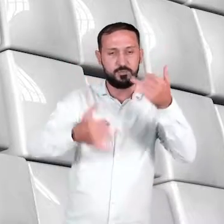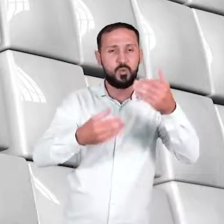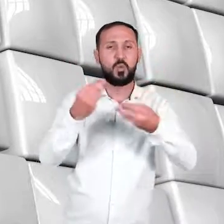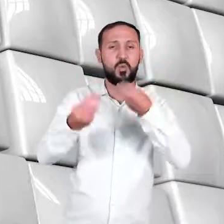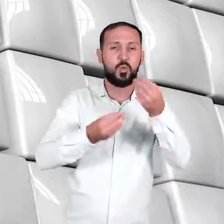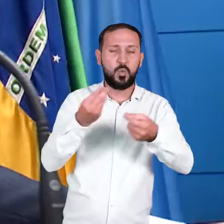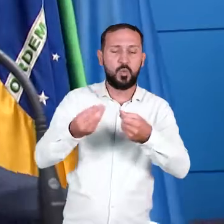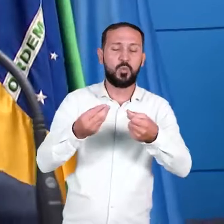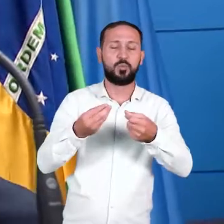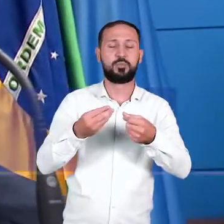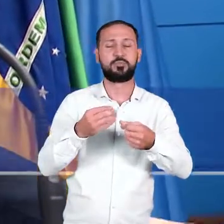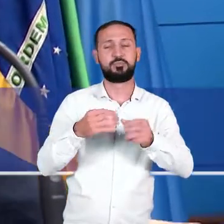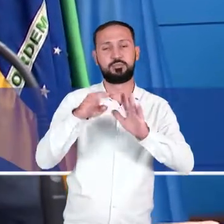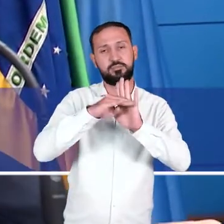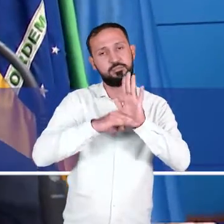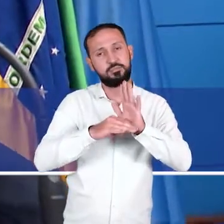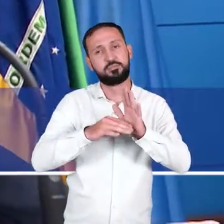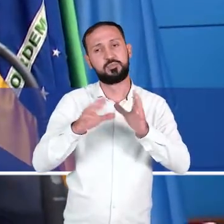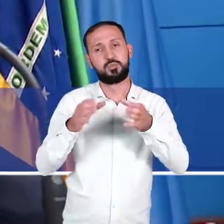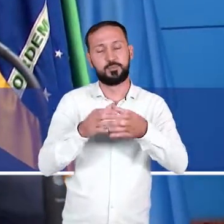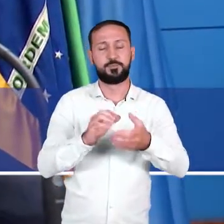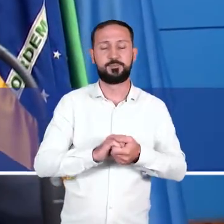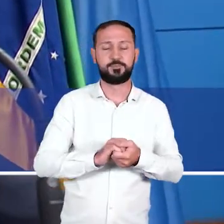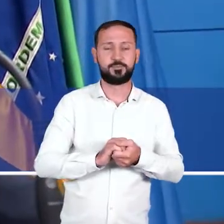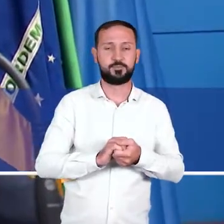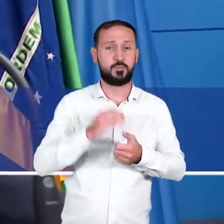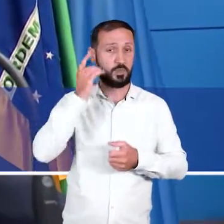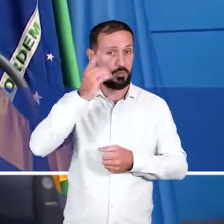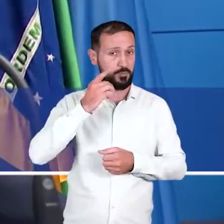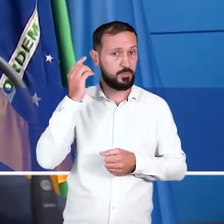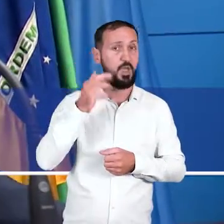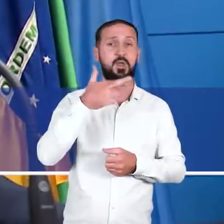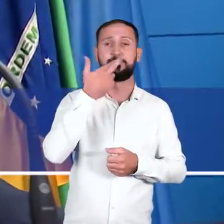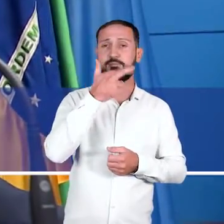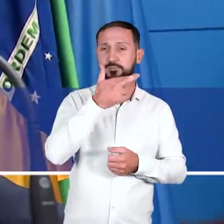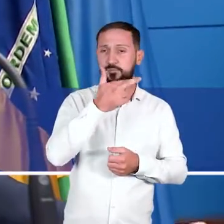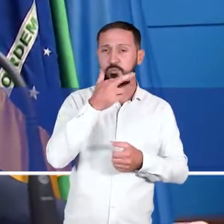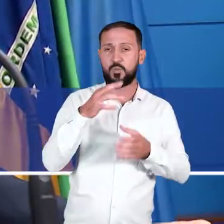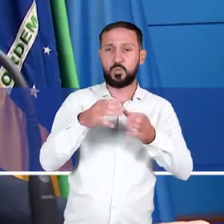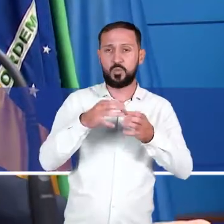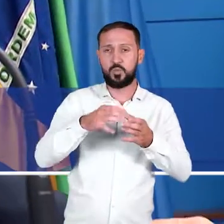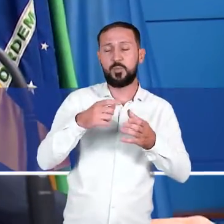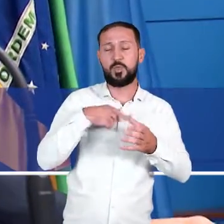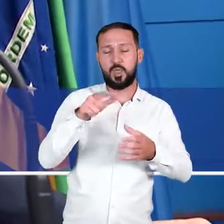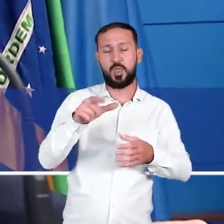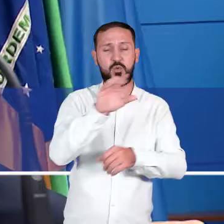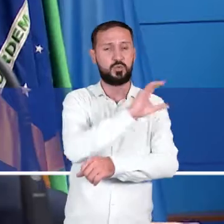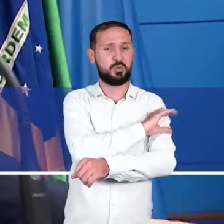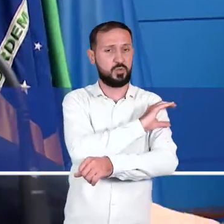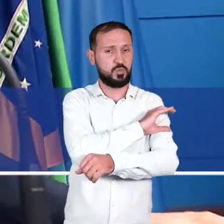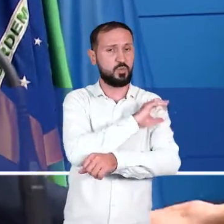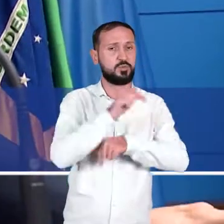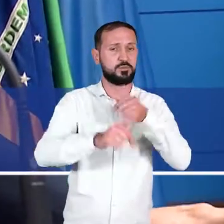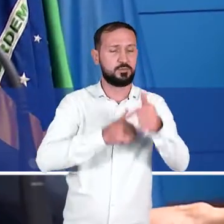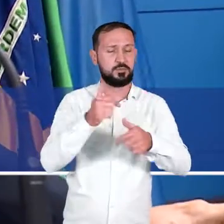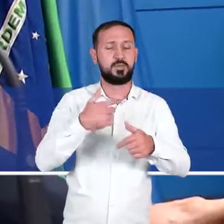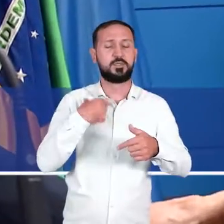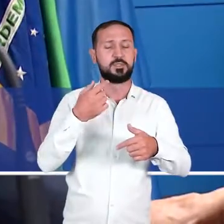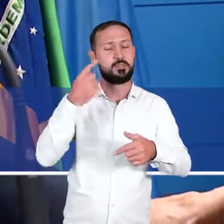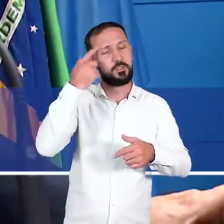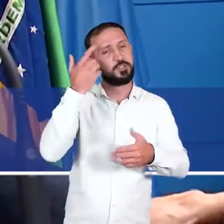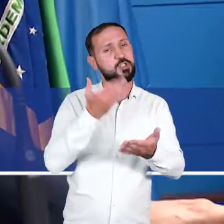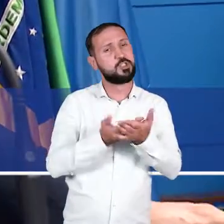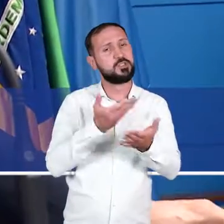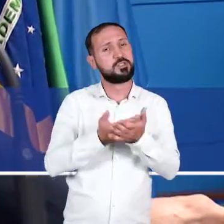ações do grupo. O deputado Renato Câmara, do MDB, coordenador da Frente Parlamentar, destacou que o grupo de trabalho vem